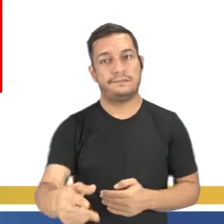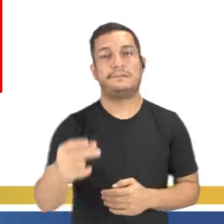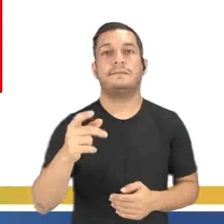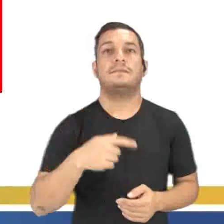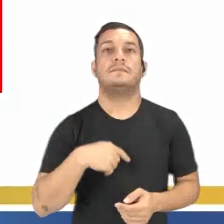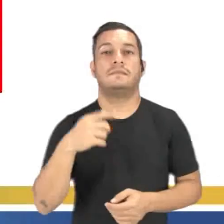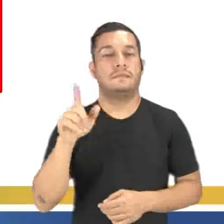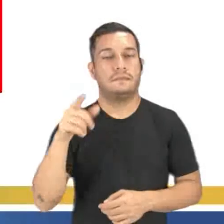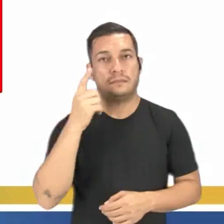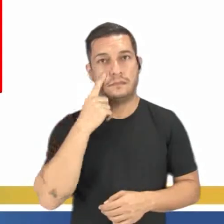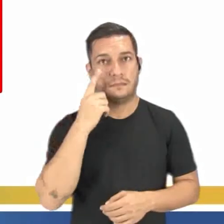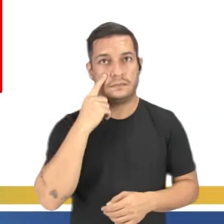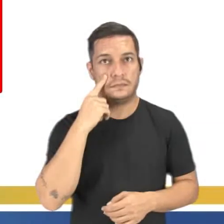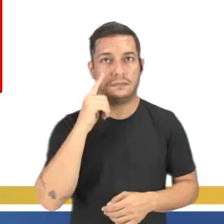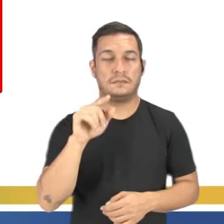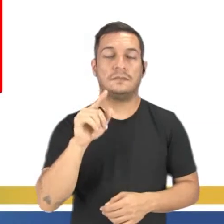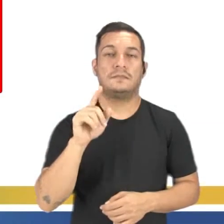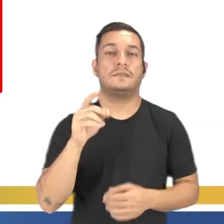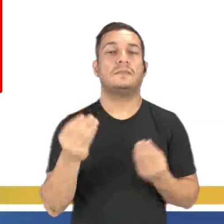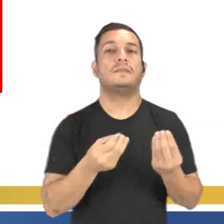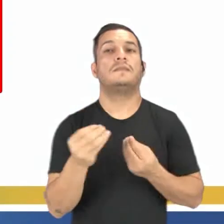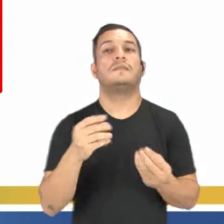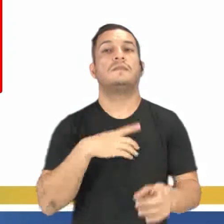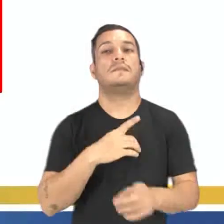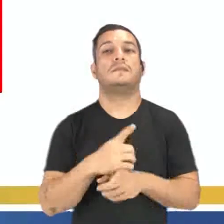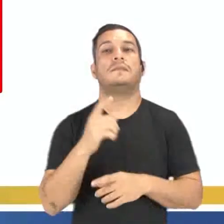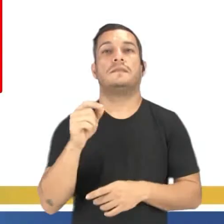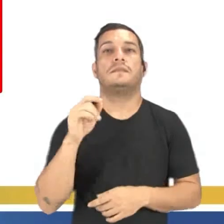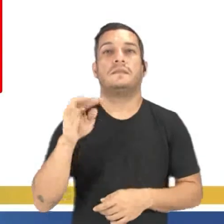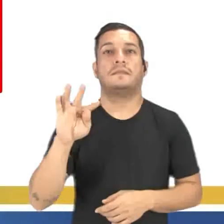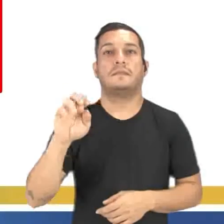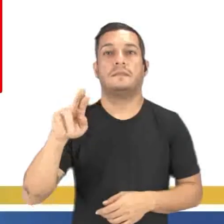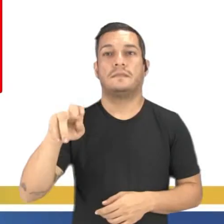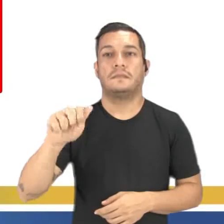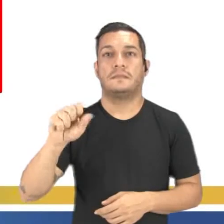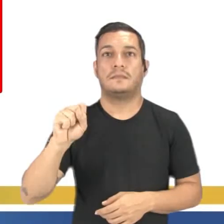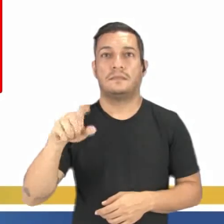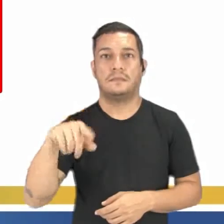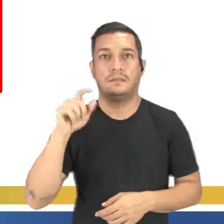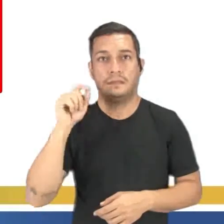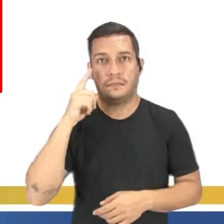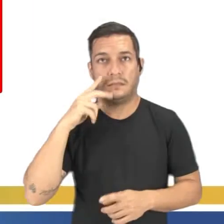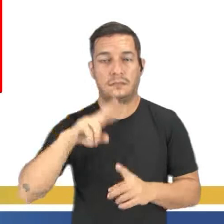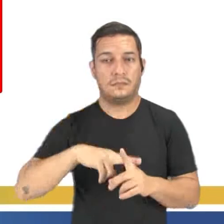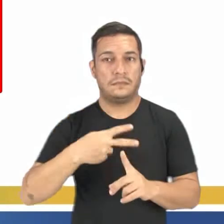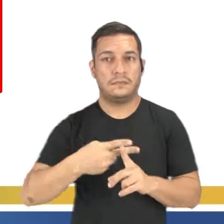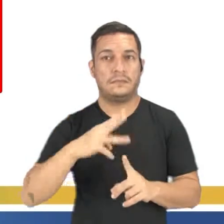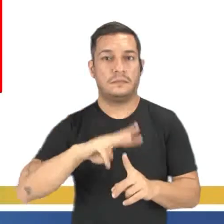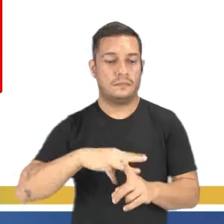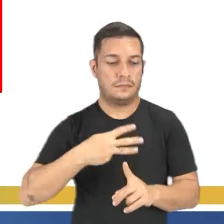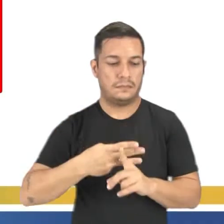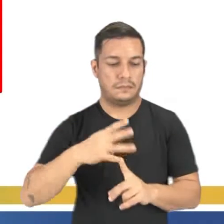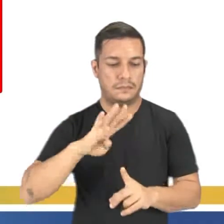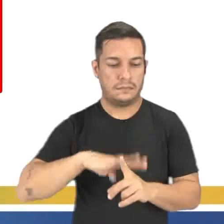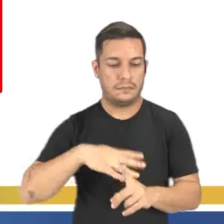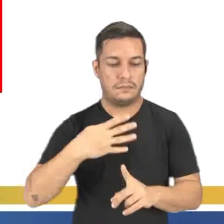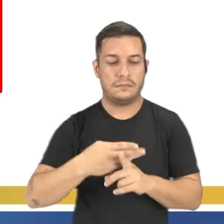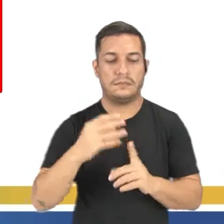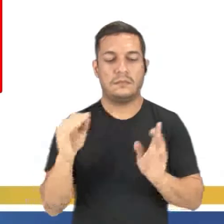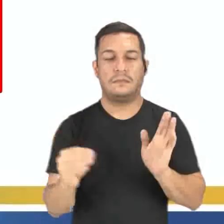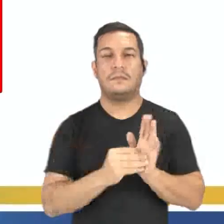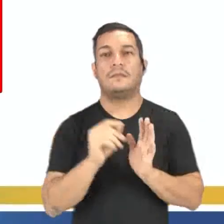E você talvez esteja me perguntando, professor, como encontrar essas ternas? Basta dobrar, triplicar, quadruplicar,